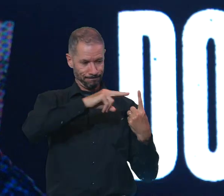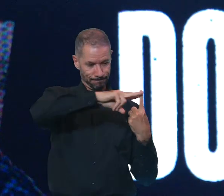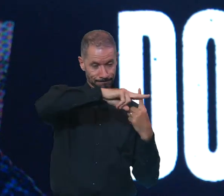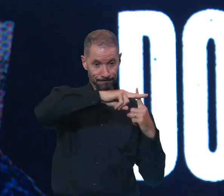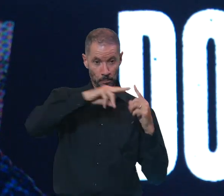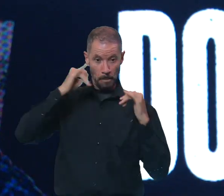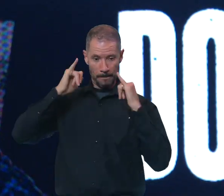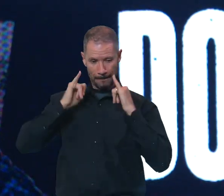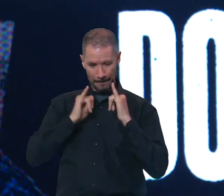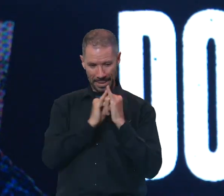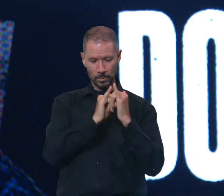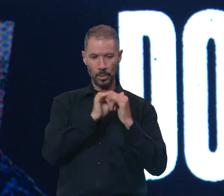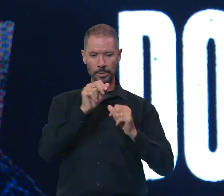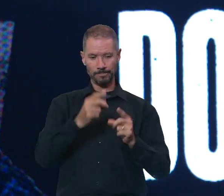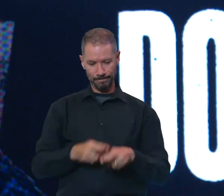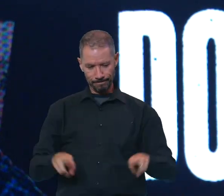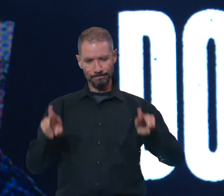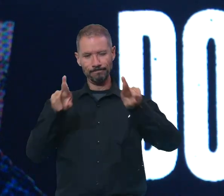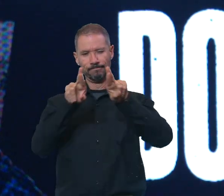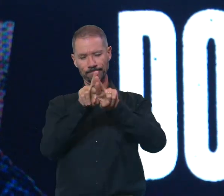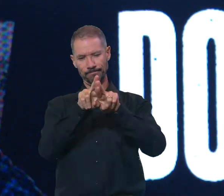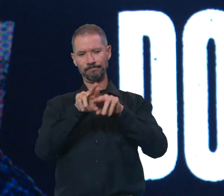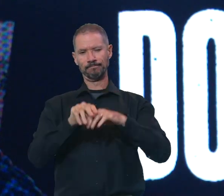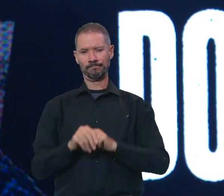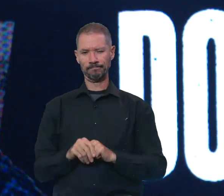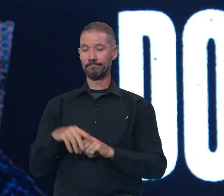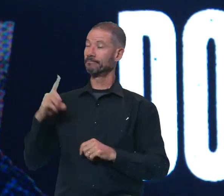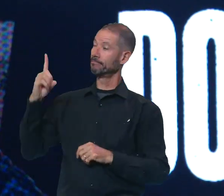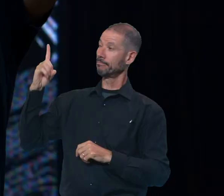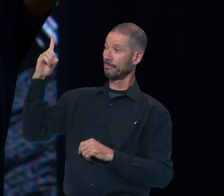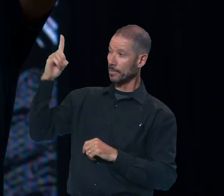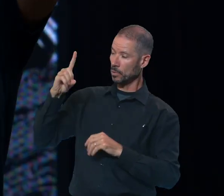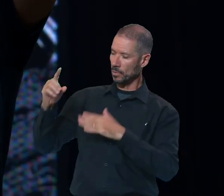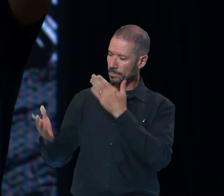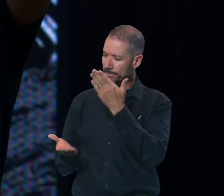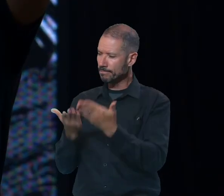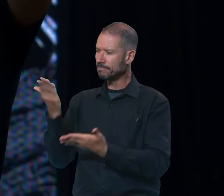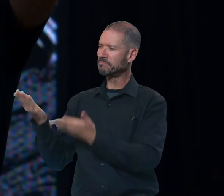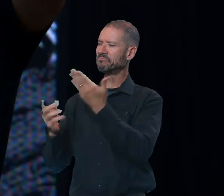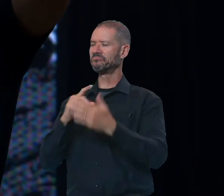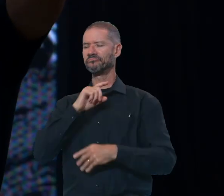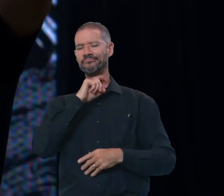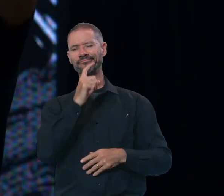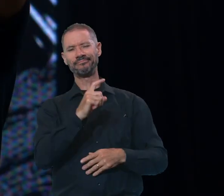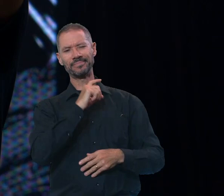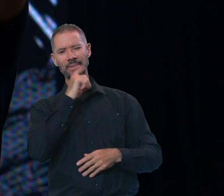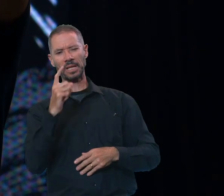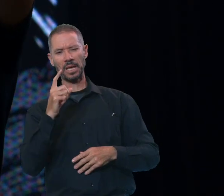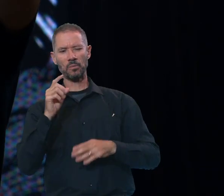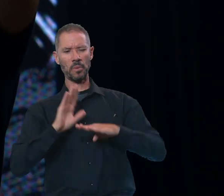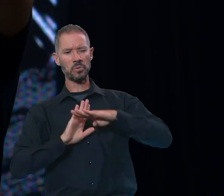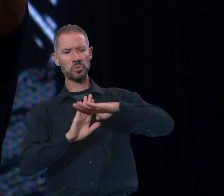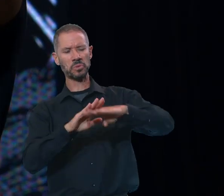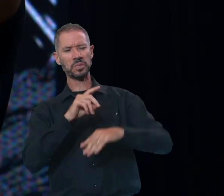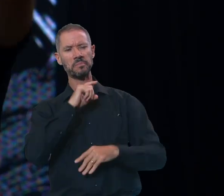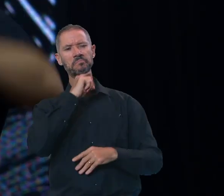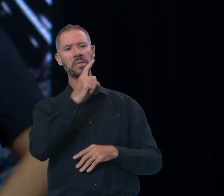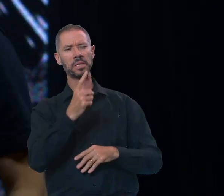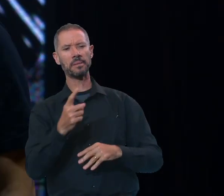perdoadas, regeneradas, que Deus não vai exaltar ninguém, ou não vai promover alguém, ou dar